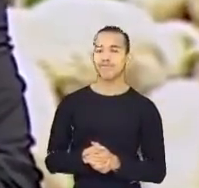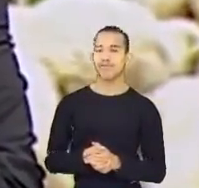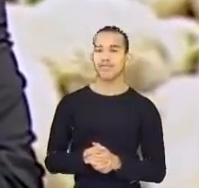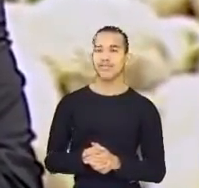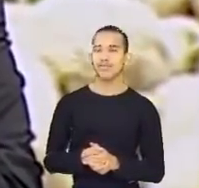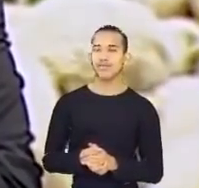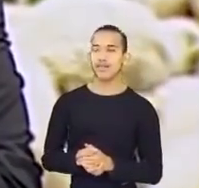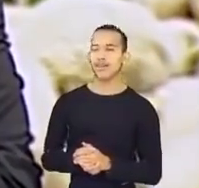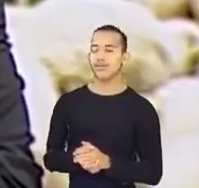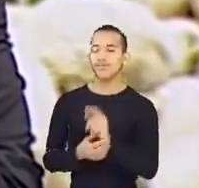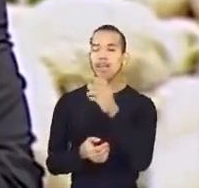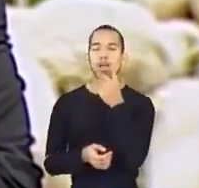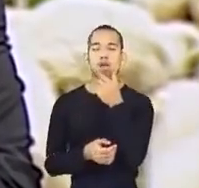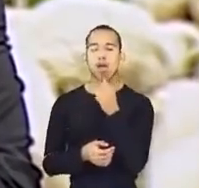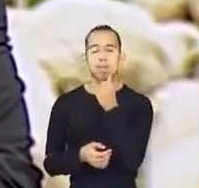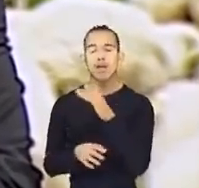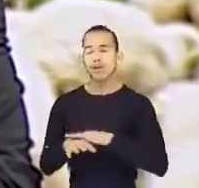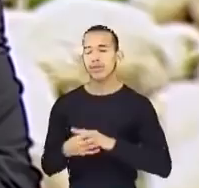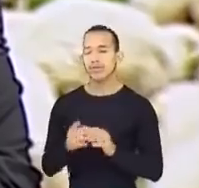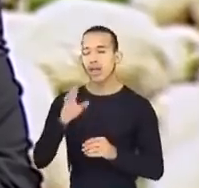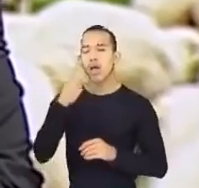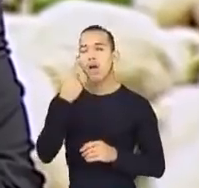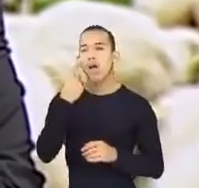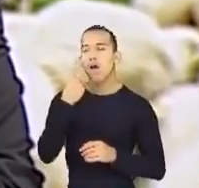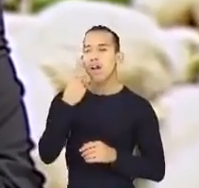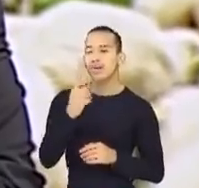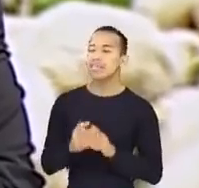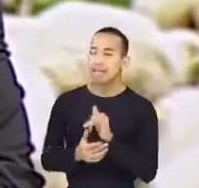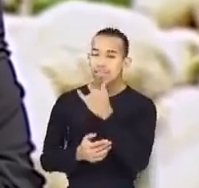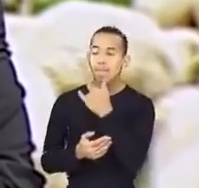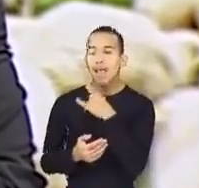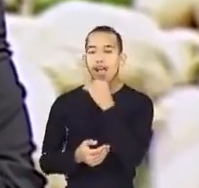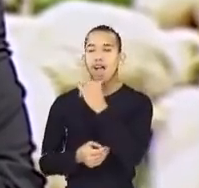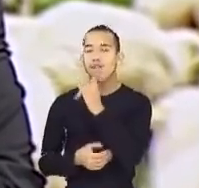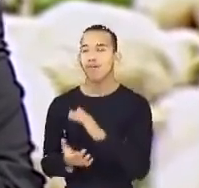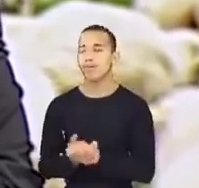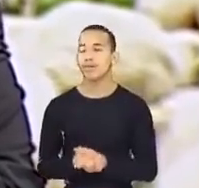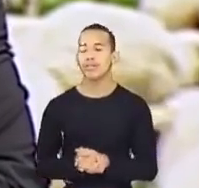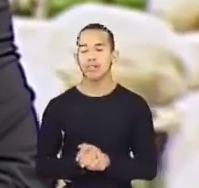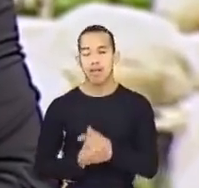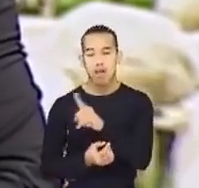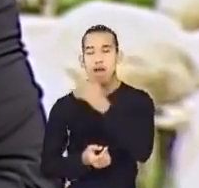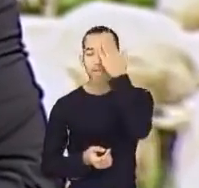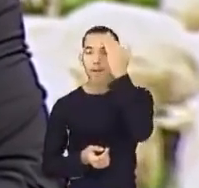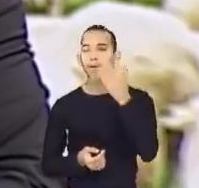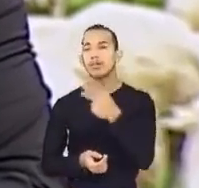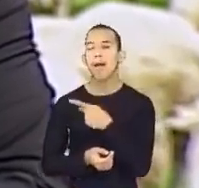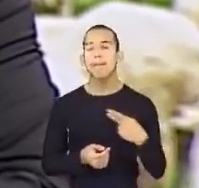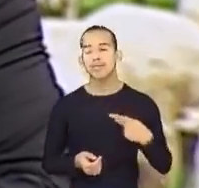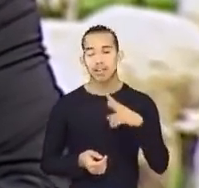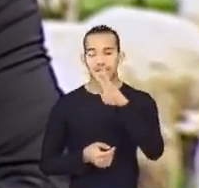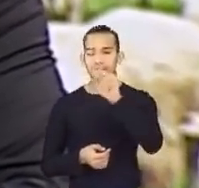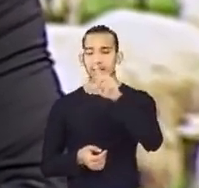Aí o sujeito falou, ó, lamento informar, botou assim, o famoso pastor Valdemiro,